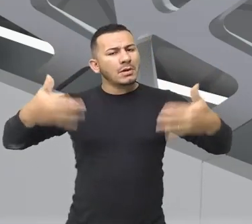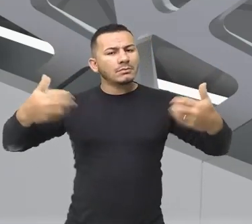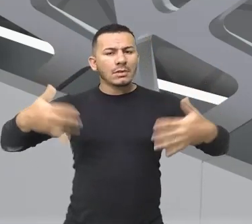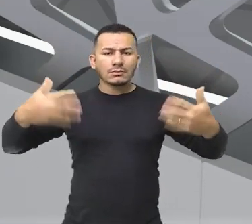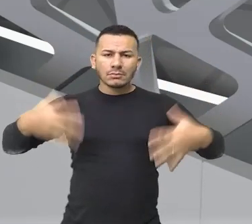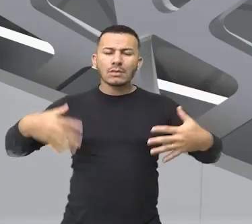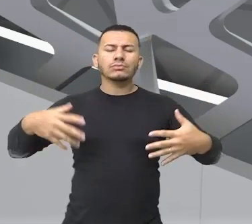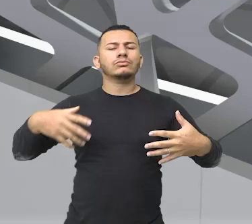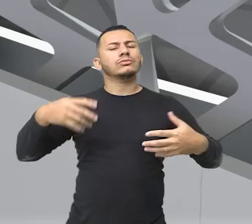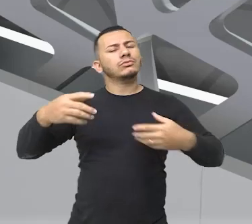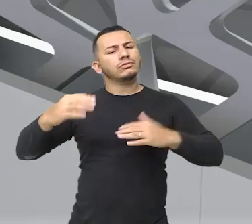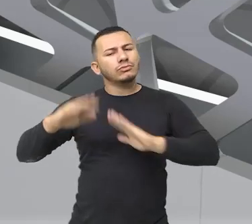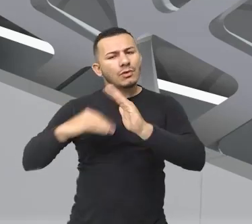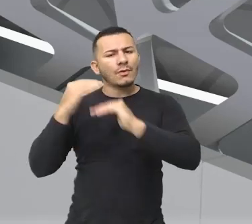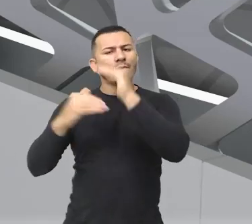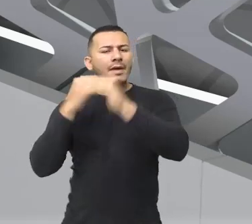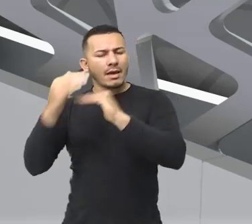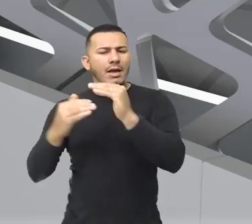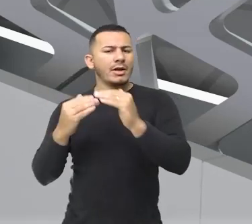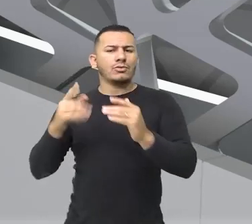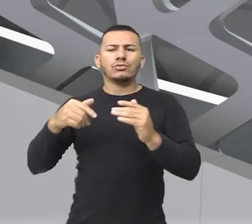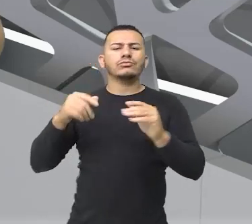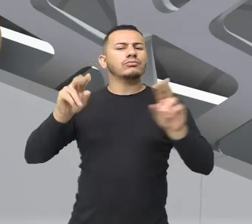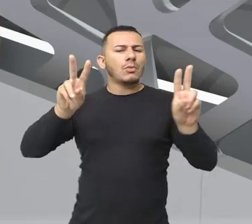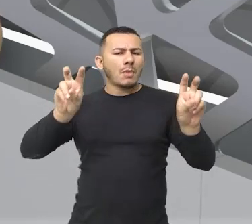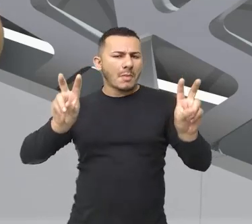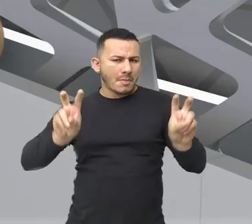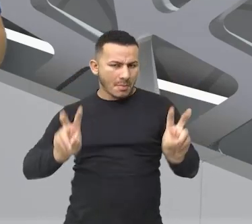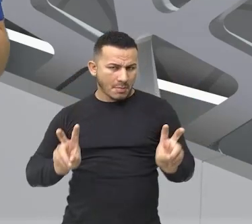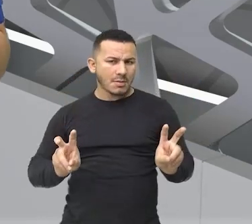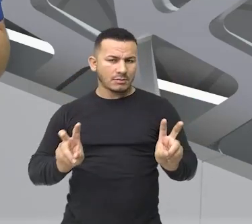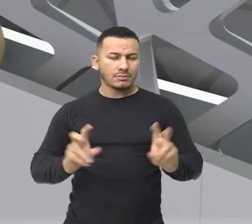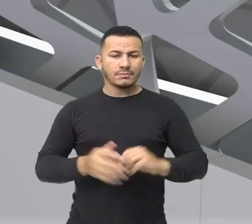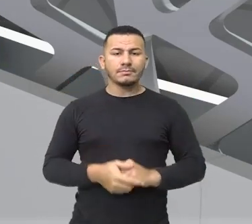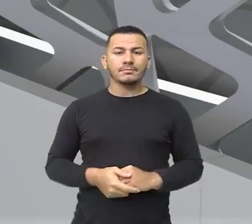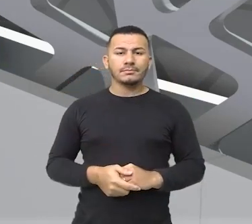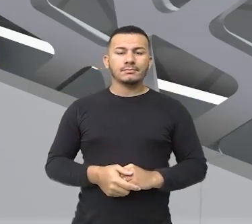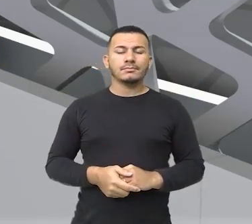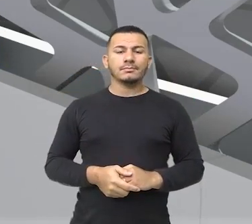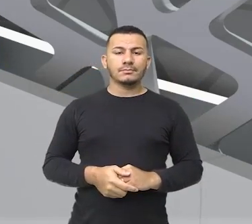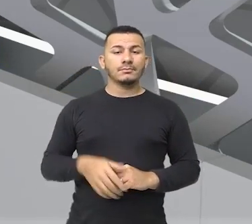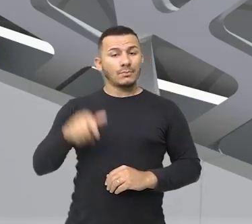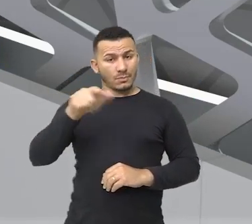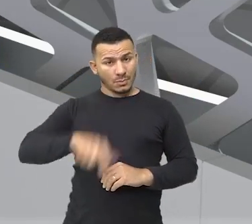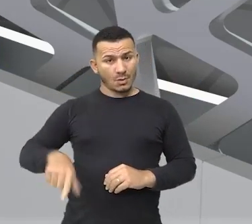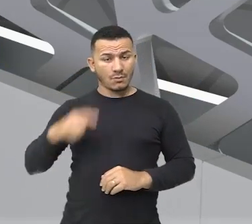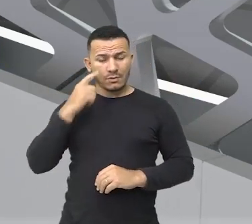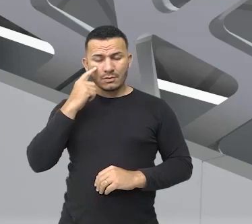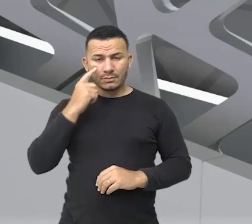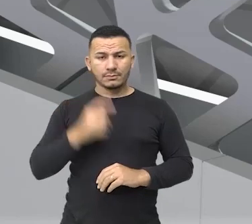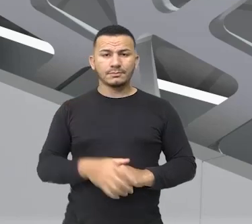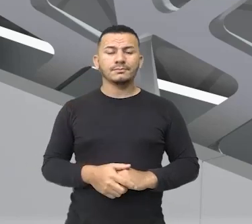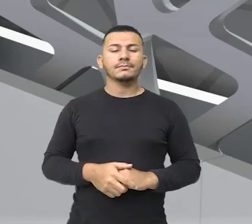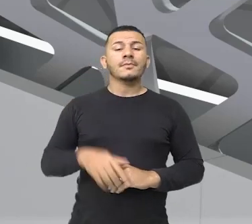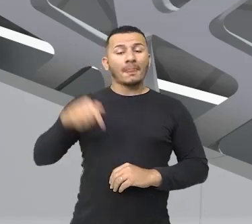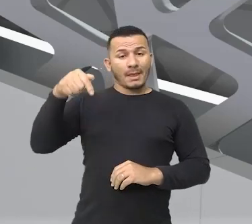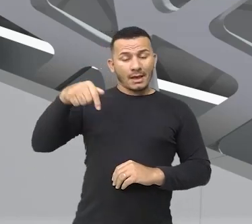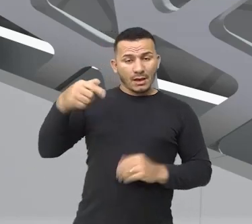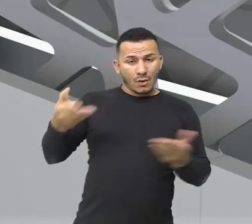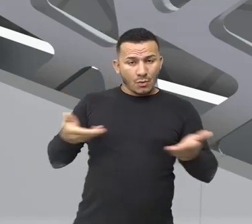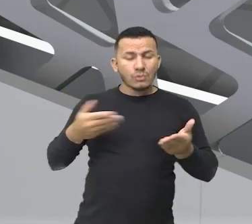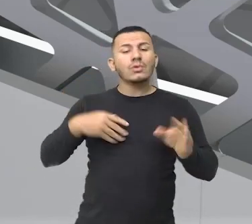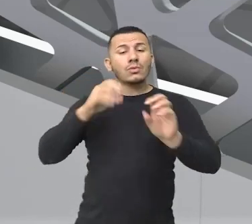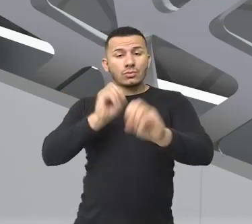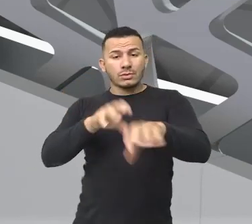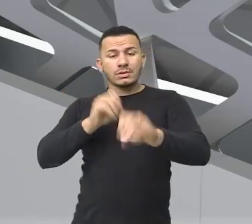objetivando desenvolver essa ideia principal, trazendo informações secundárias. De novo, é importante lembrar que aqui a gente está falando de texto